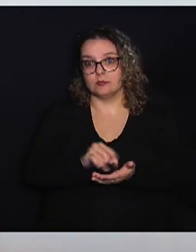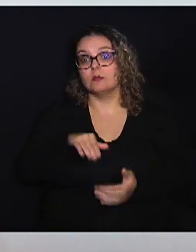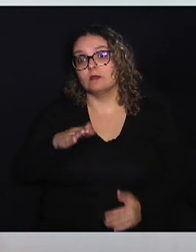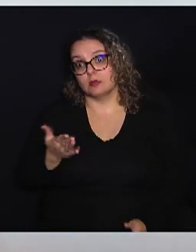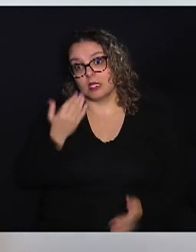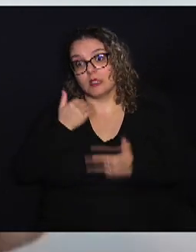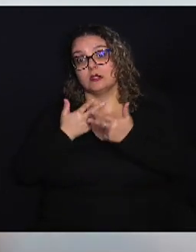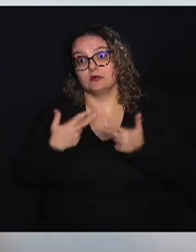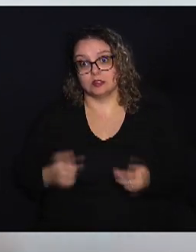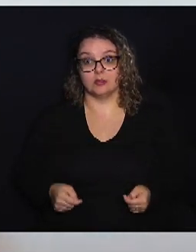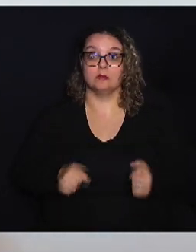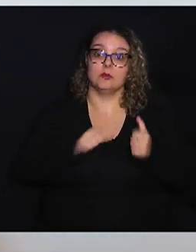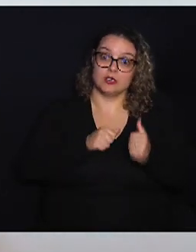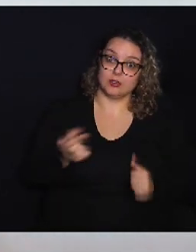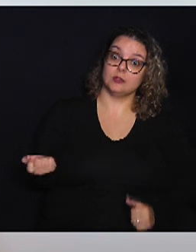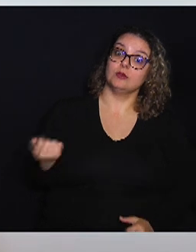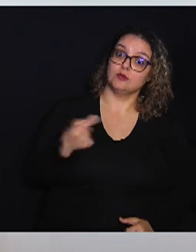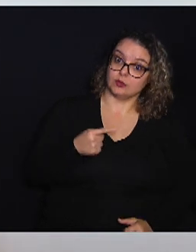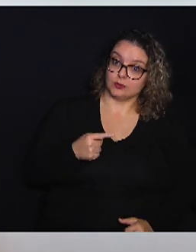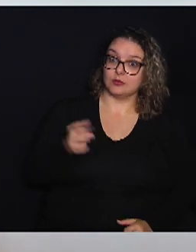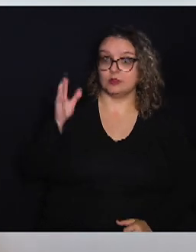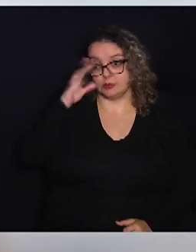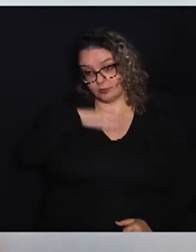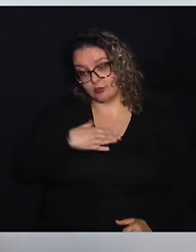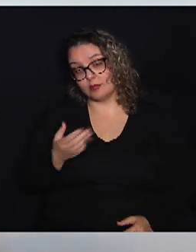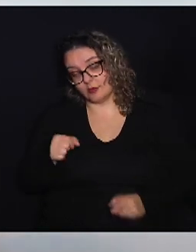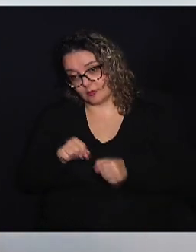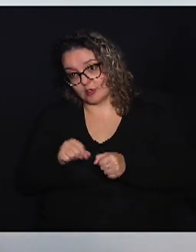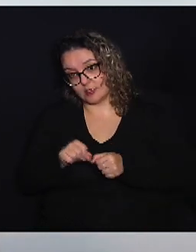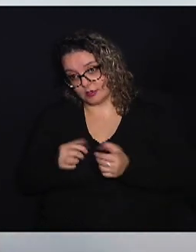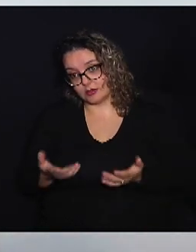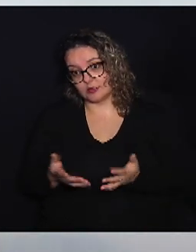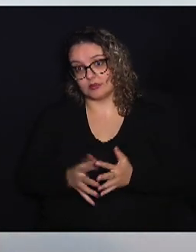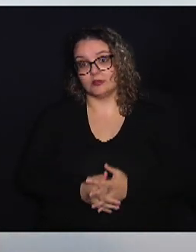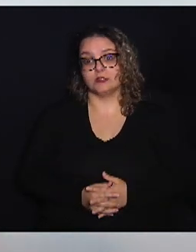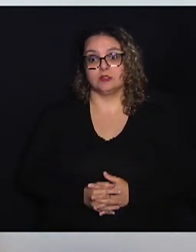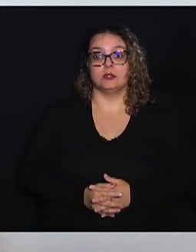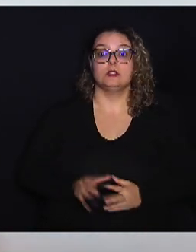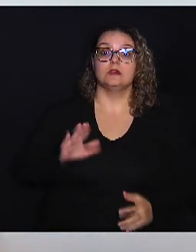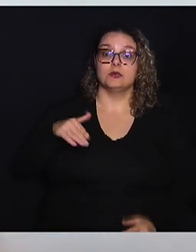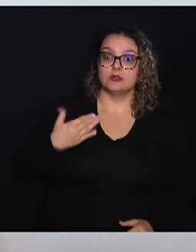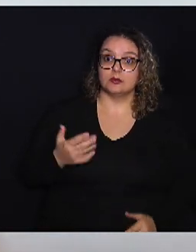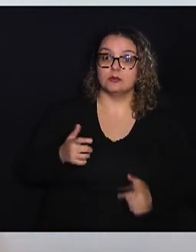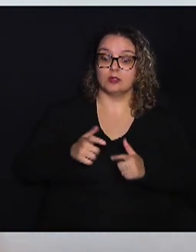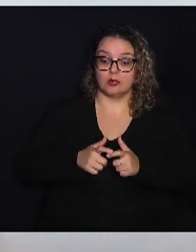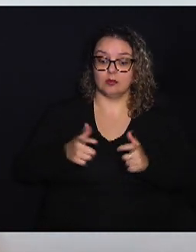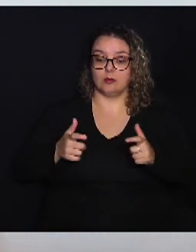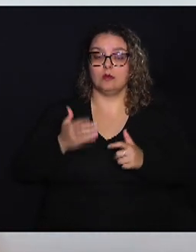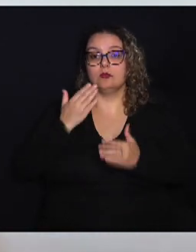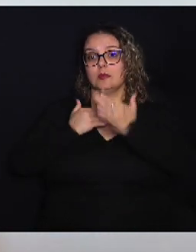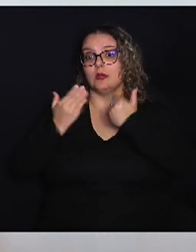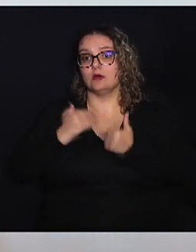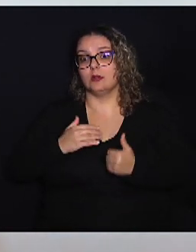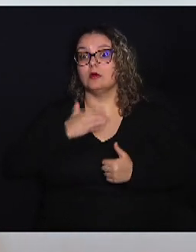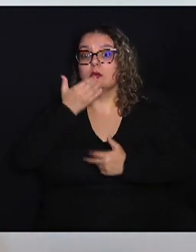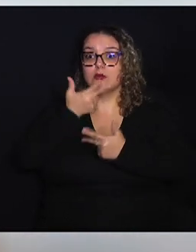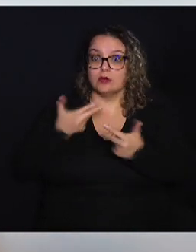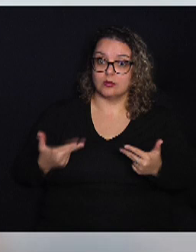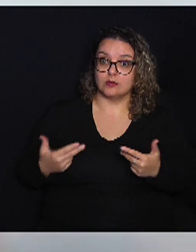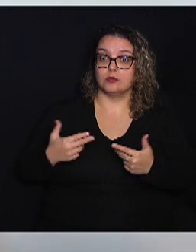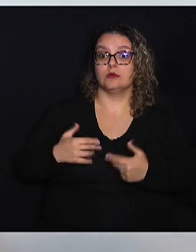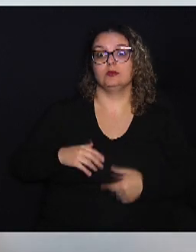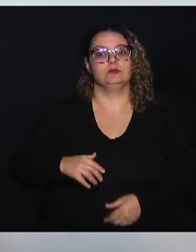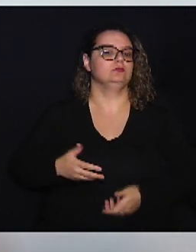alimentos que beneficiam do que aqueles que nos fazem mal. Então, quando eu aumento o consumo, por exemplo, de frutas e